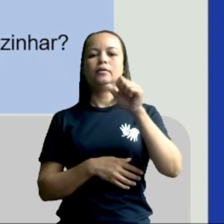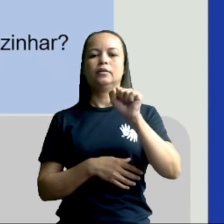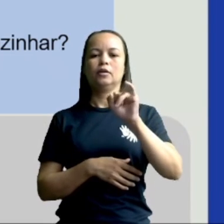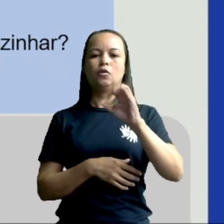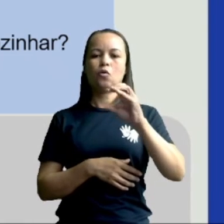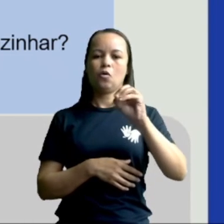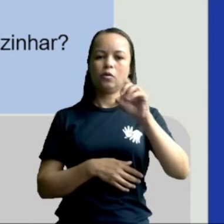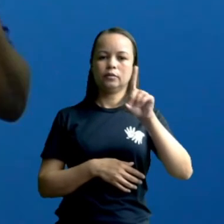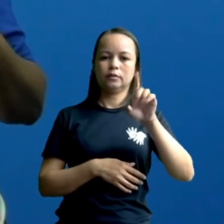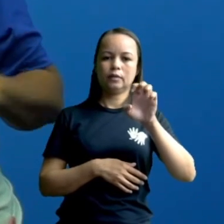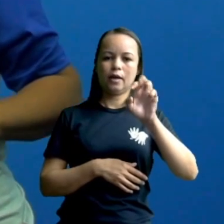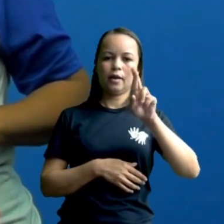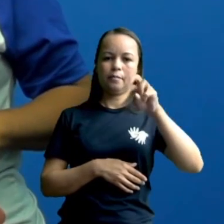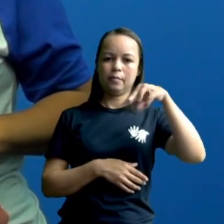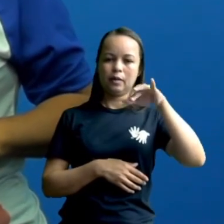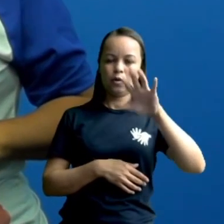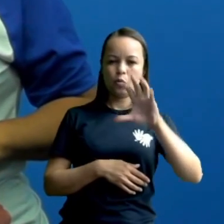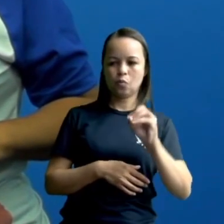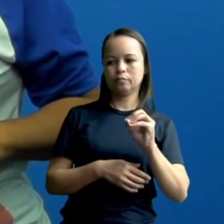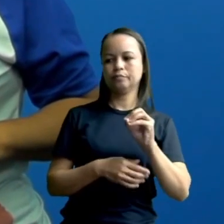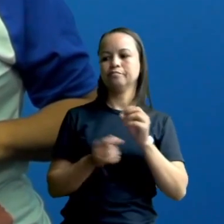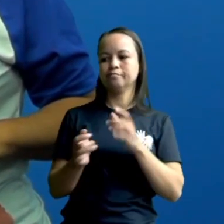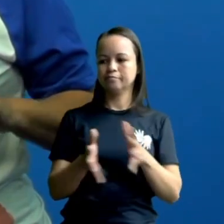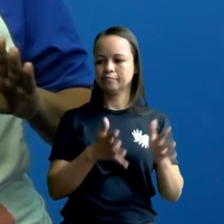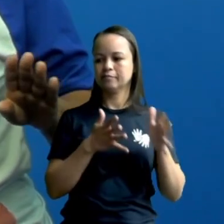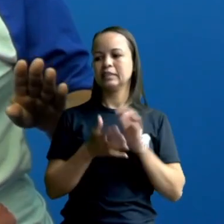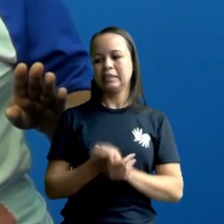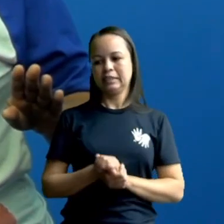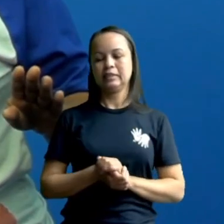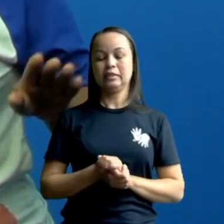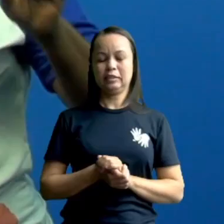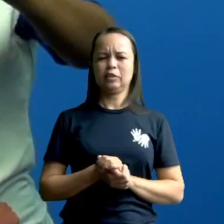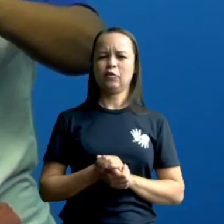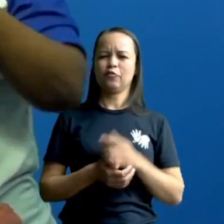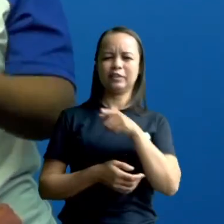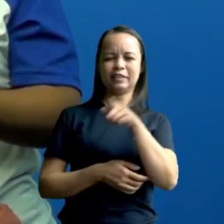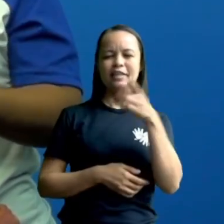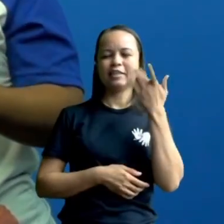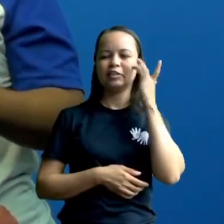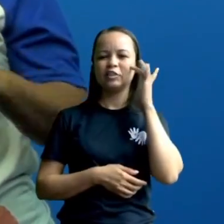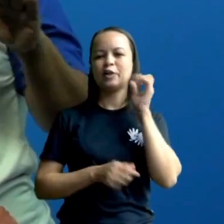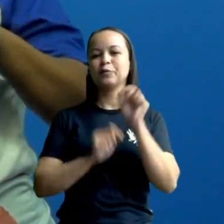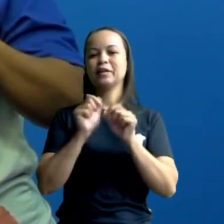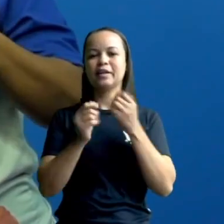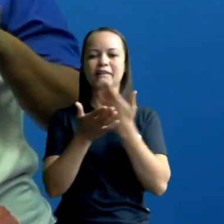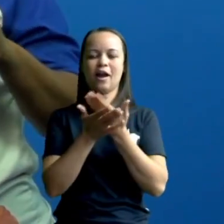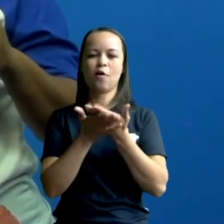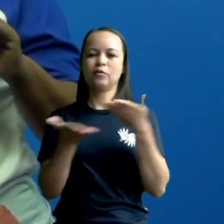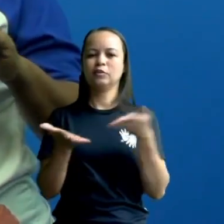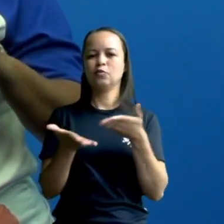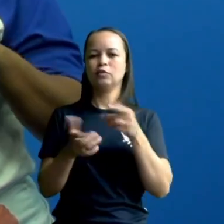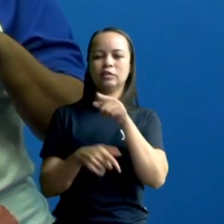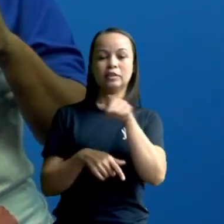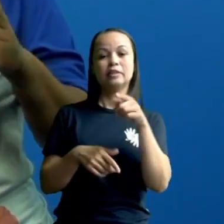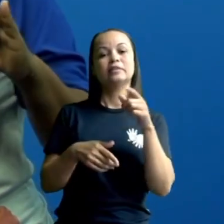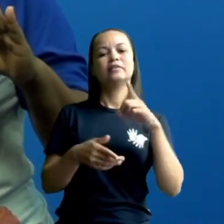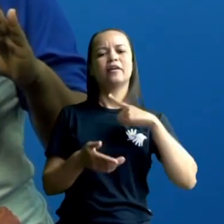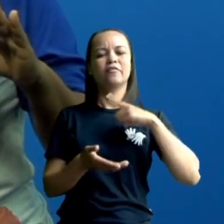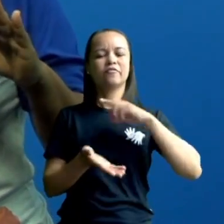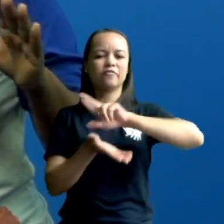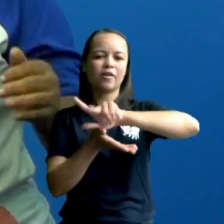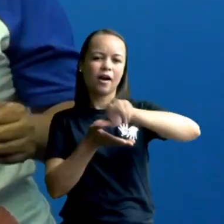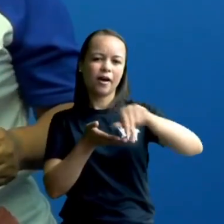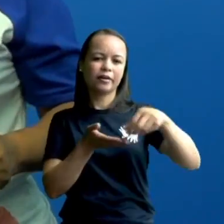turbinado. E aí, pessoal, o que é que vocês acharam da aula de hoje? Muito massa, né? E existem mais coisas também, se vocês procurarem, tem